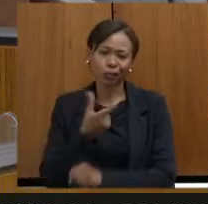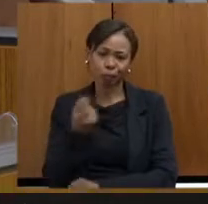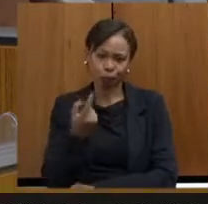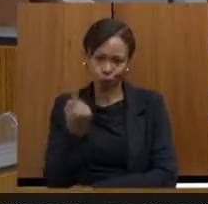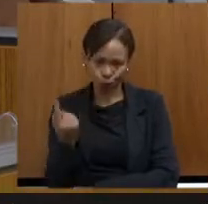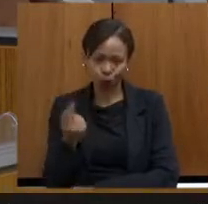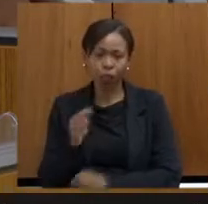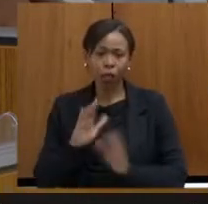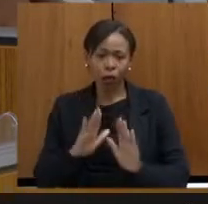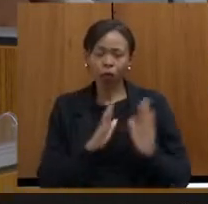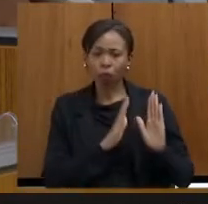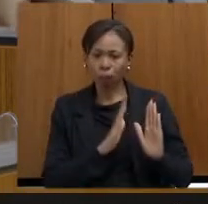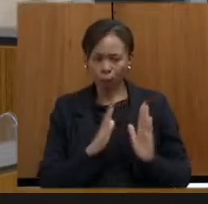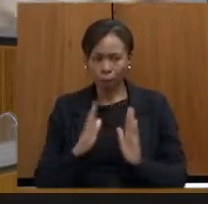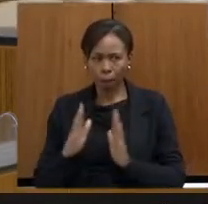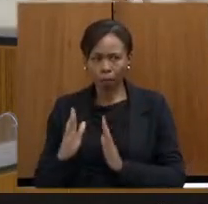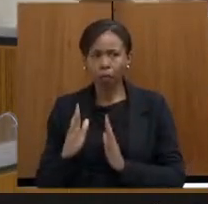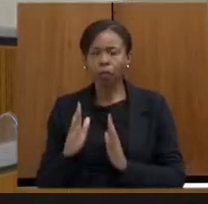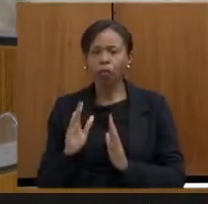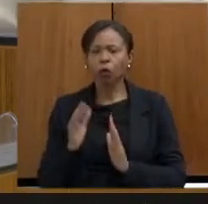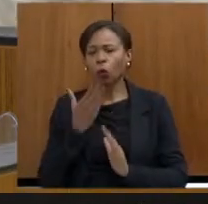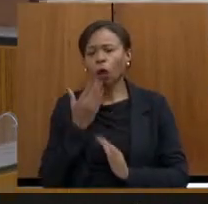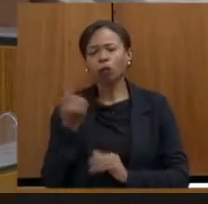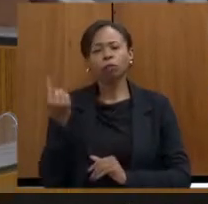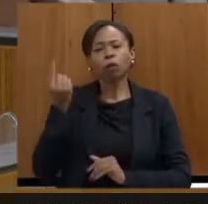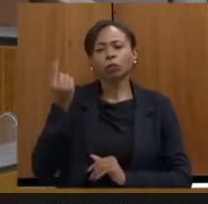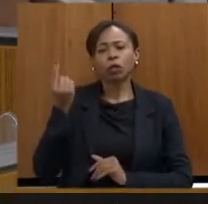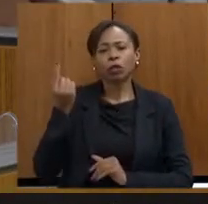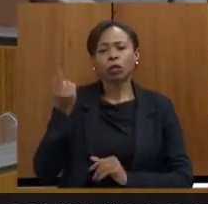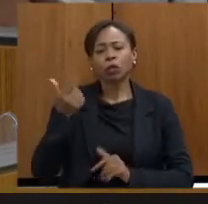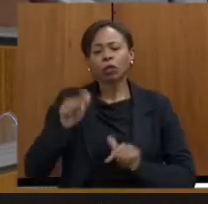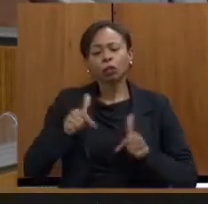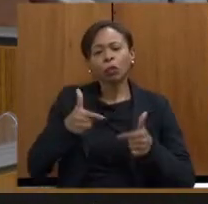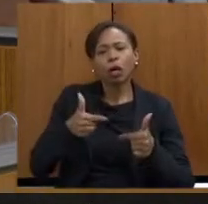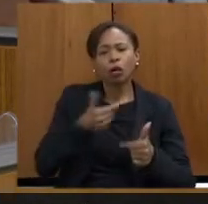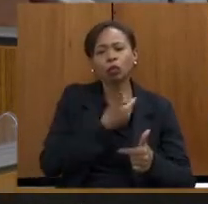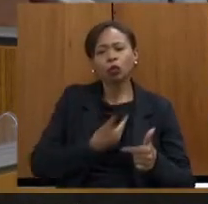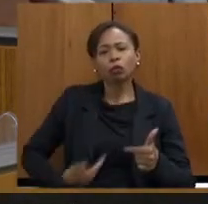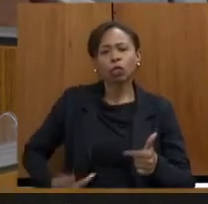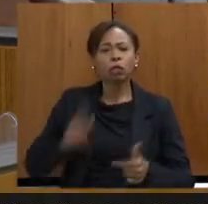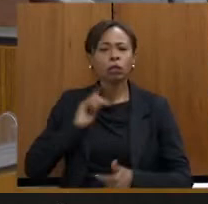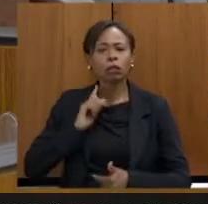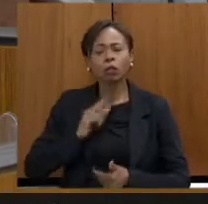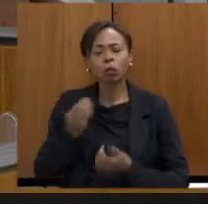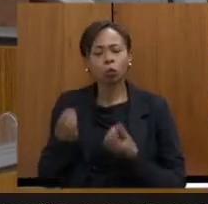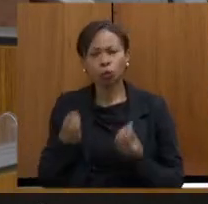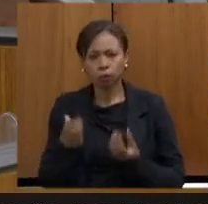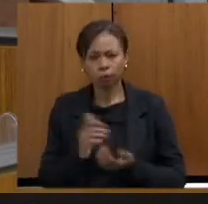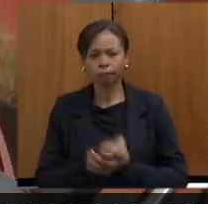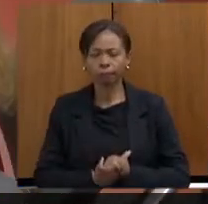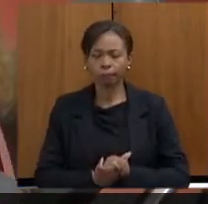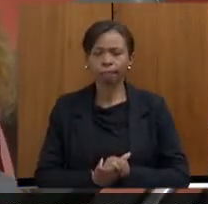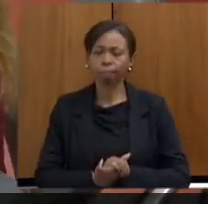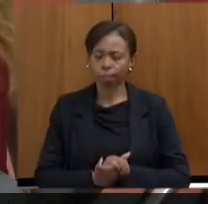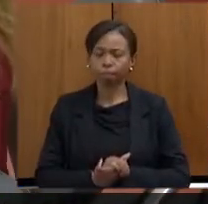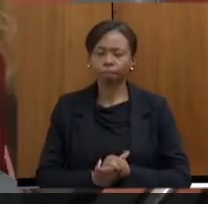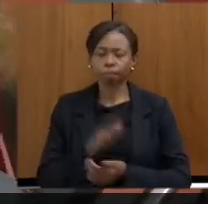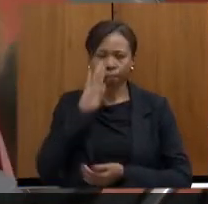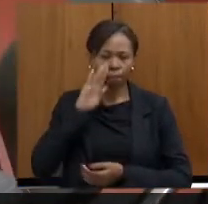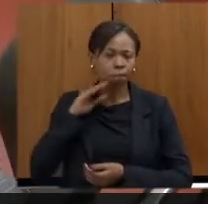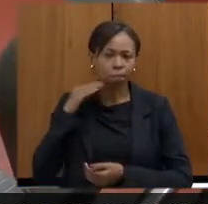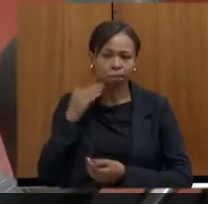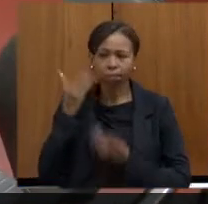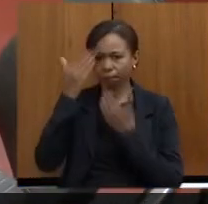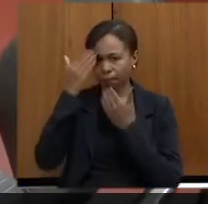essa ordem de prioridades que o governo do Estado tem feito e tem se agravado. São essas as questões. Obrigada. Obrigada, deputada. Deputada Beatriz